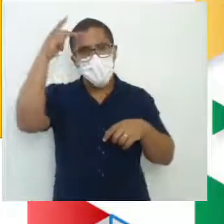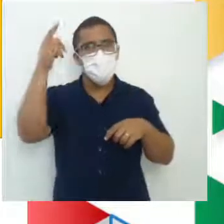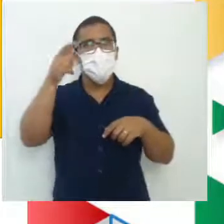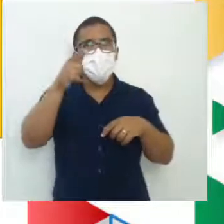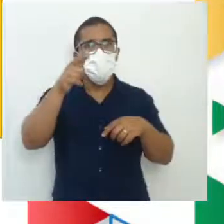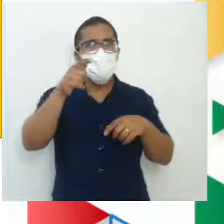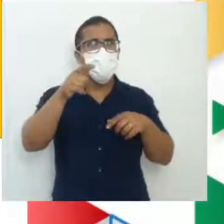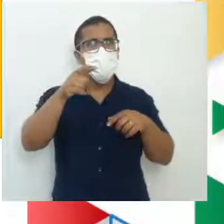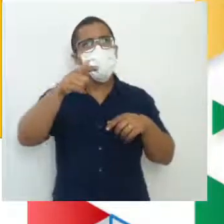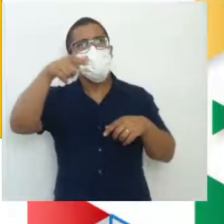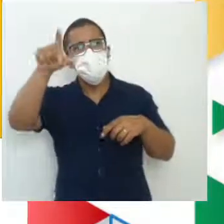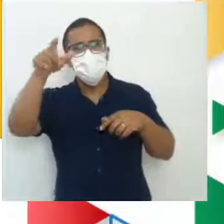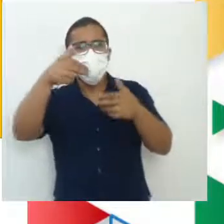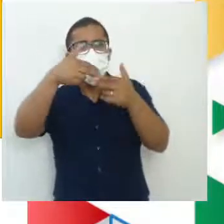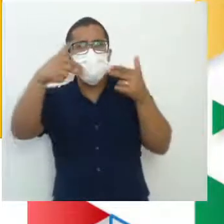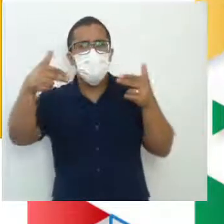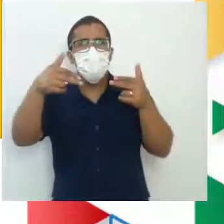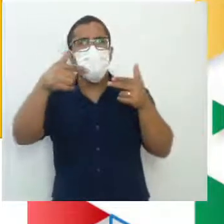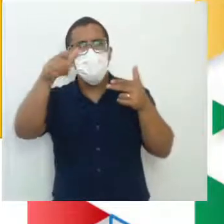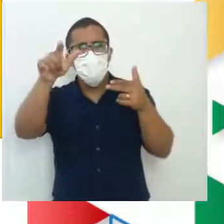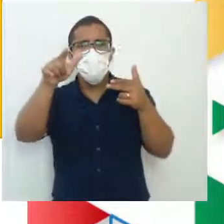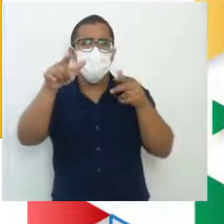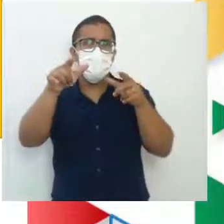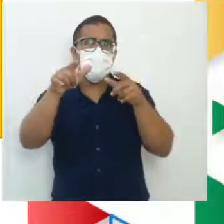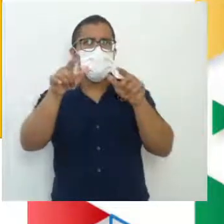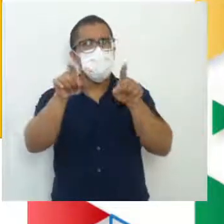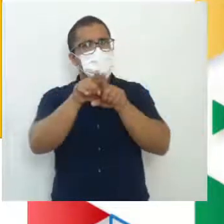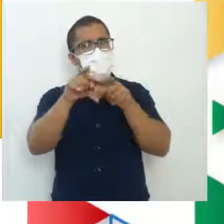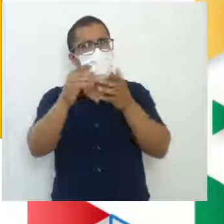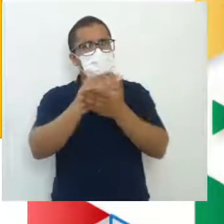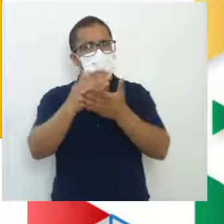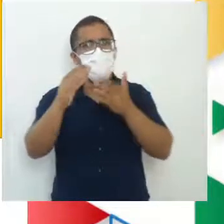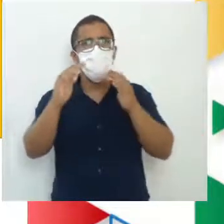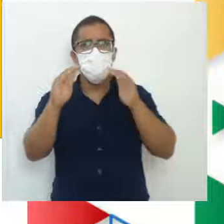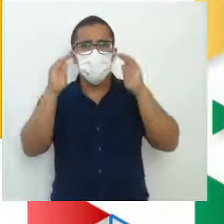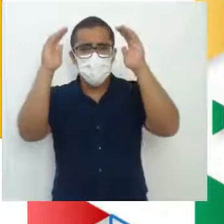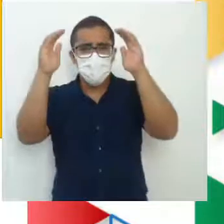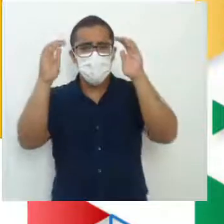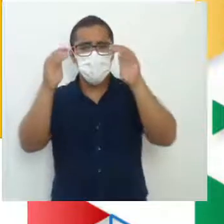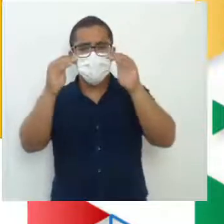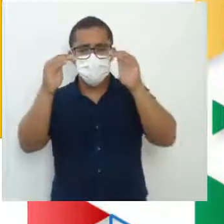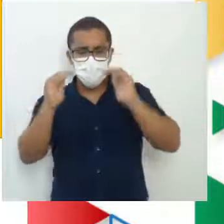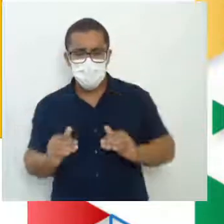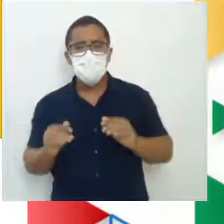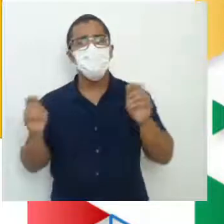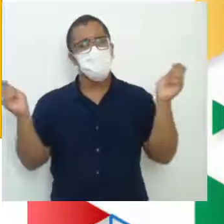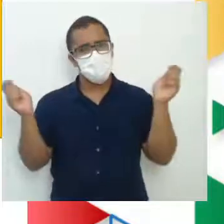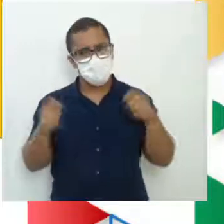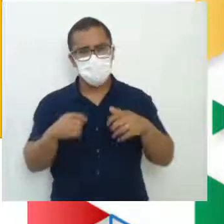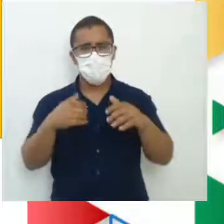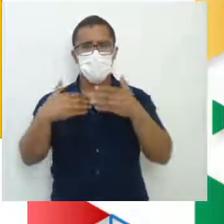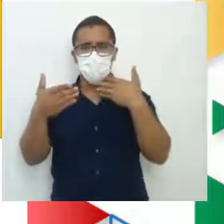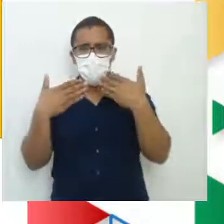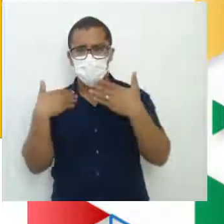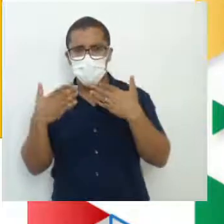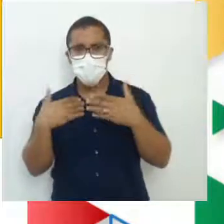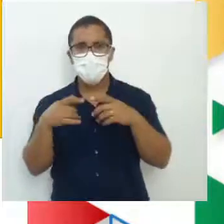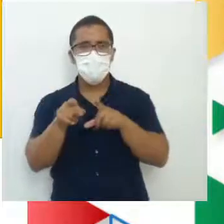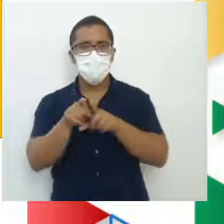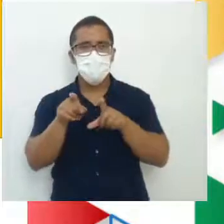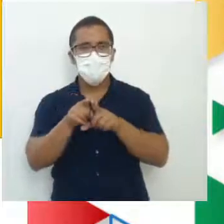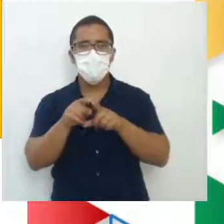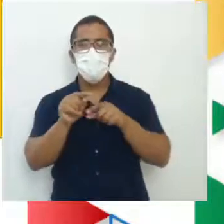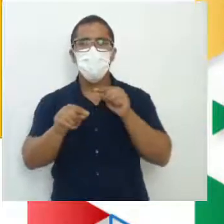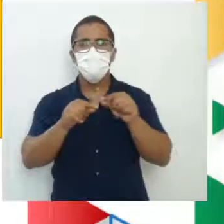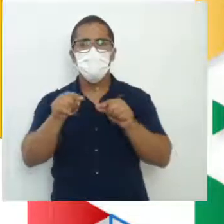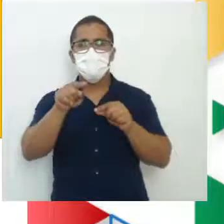dimensões e de planos inferiores ou superiores, realizava transportes e desdobramentos, o que